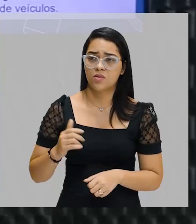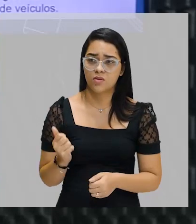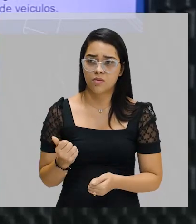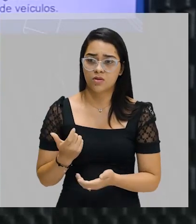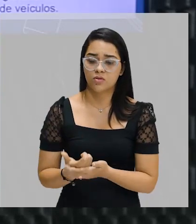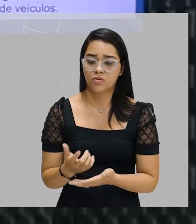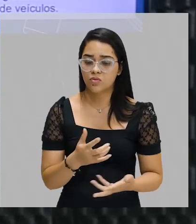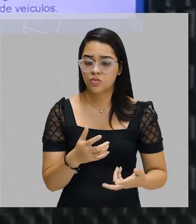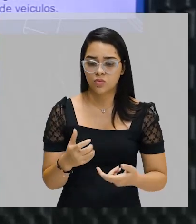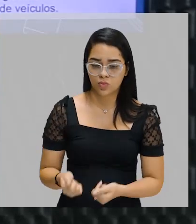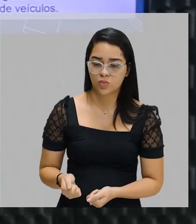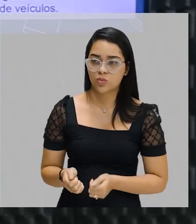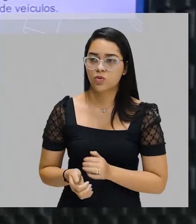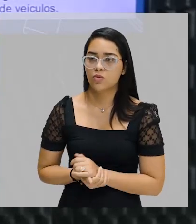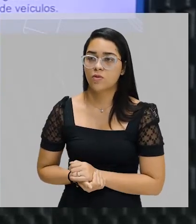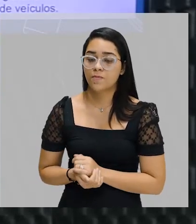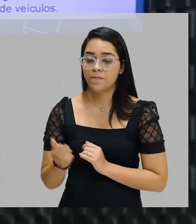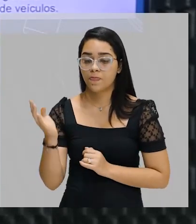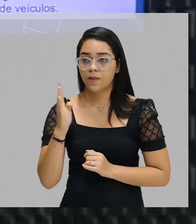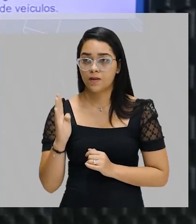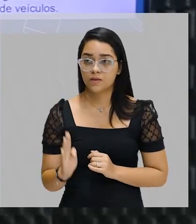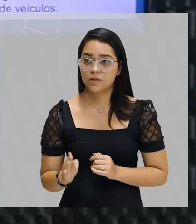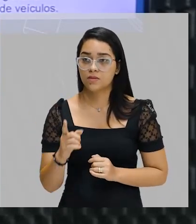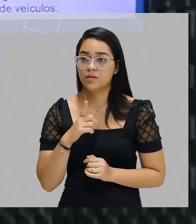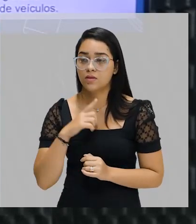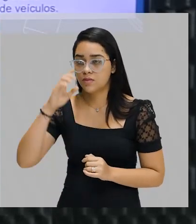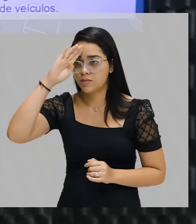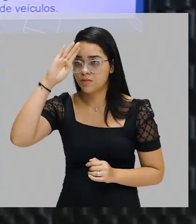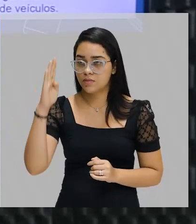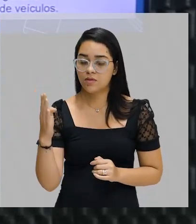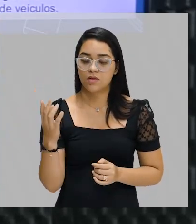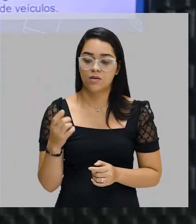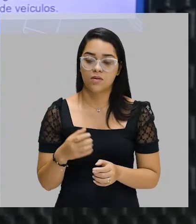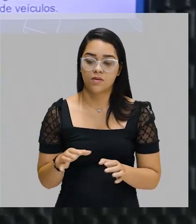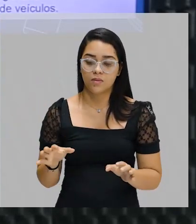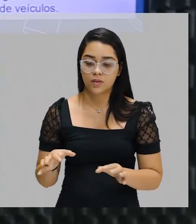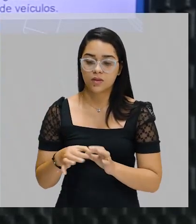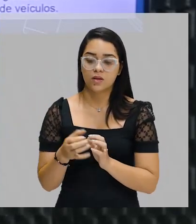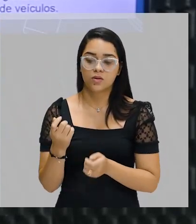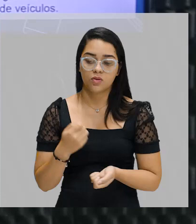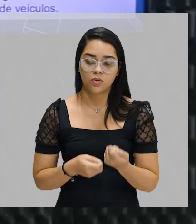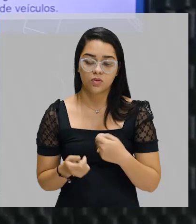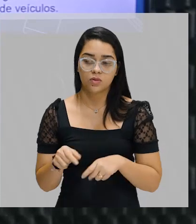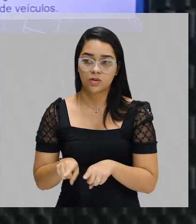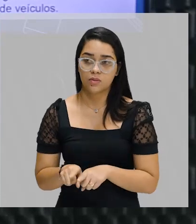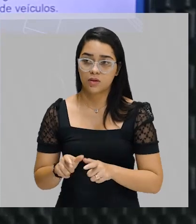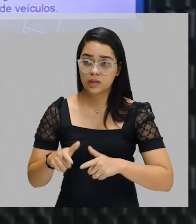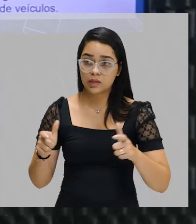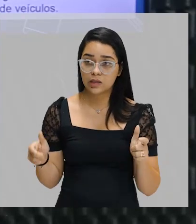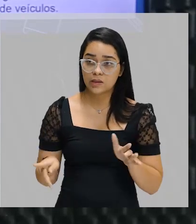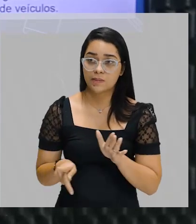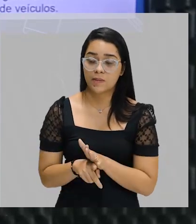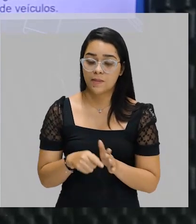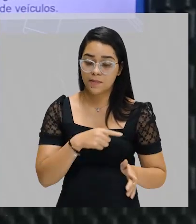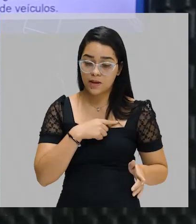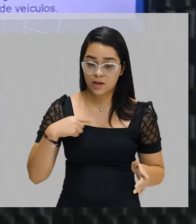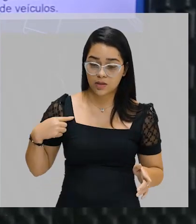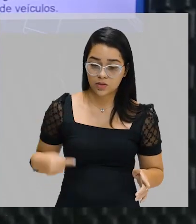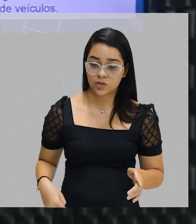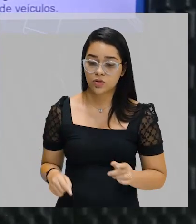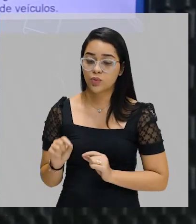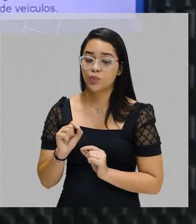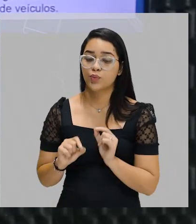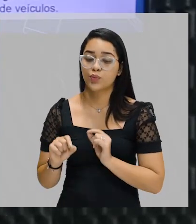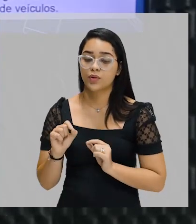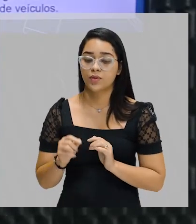do mundo, não à toa, tá certo? O Brasil, tá? É o nosso principal parceiro econômico. O Brasil, ele exporta em grande quantidade para a China, principalmente o